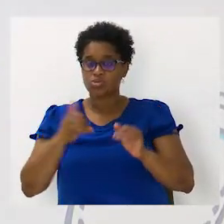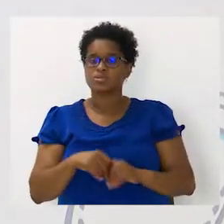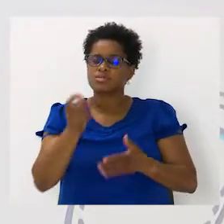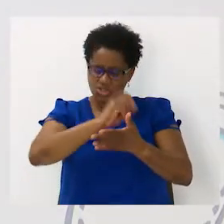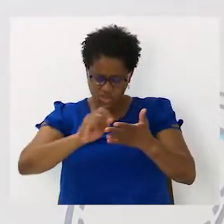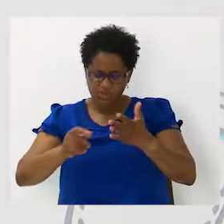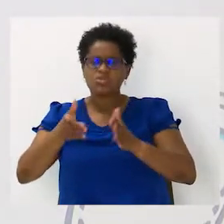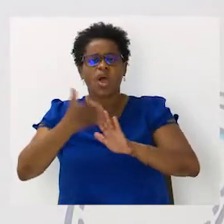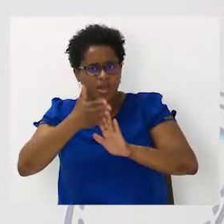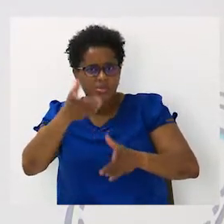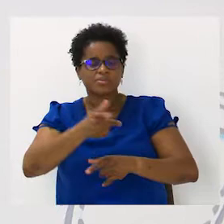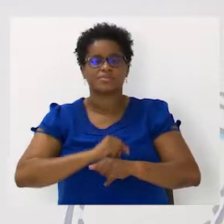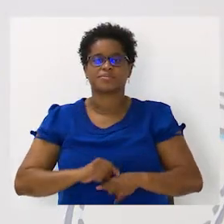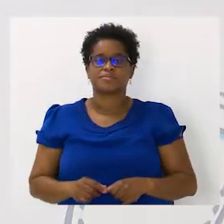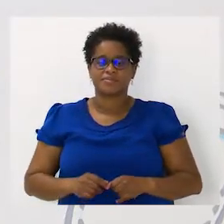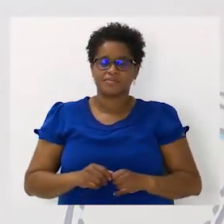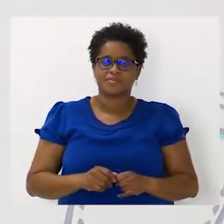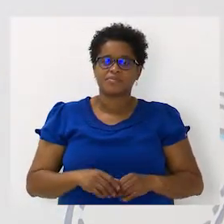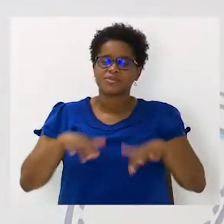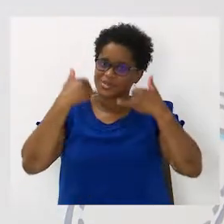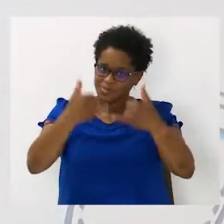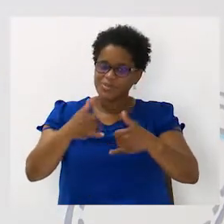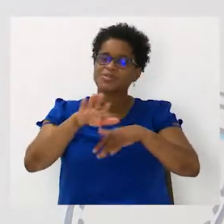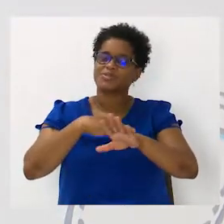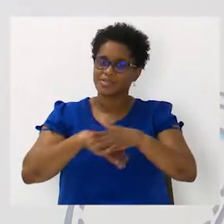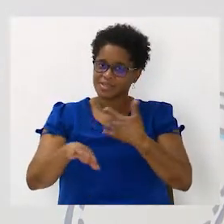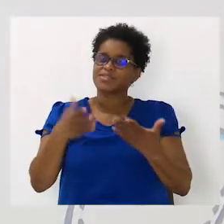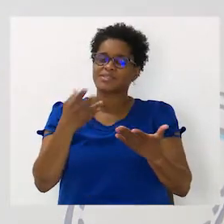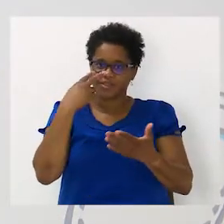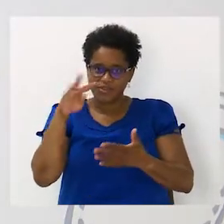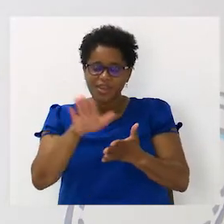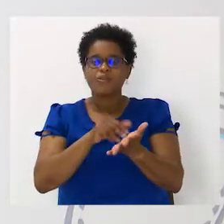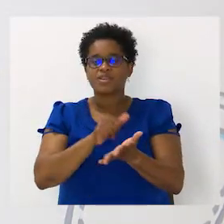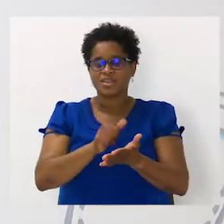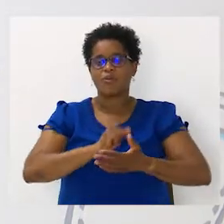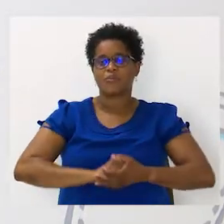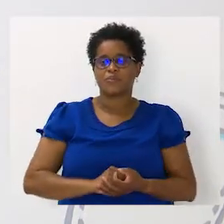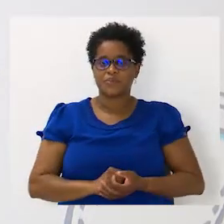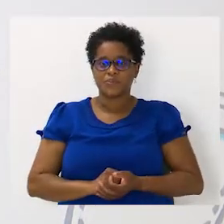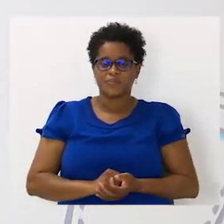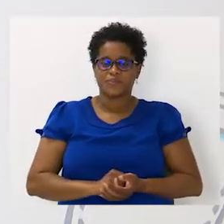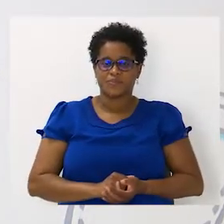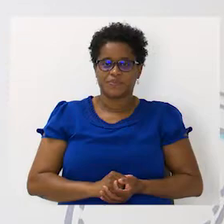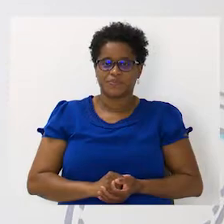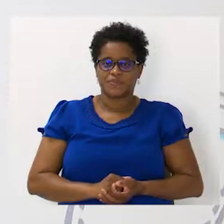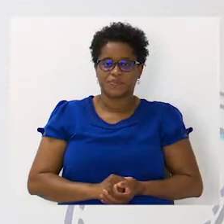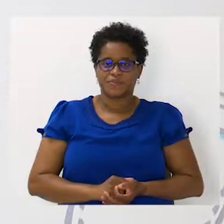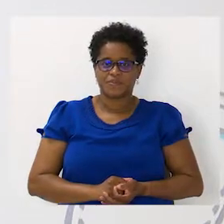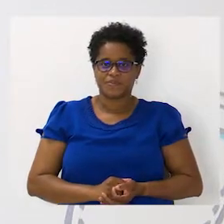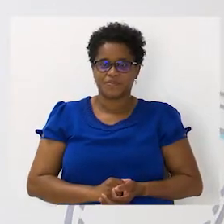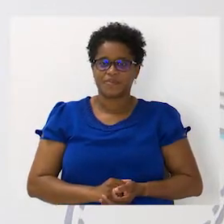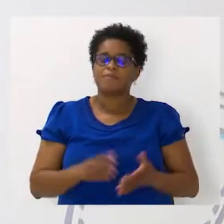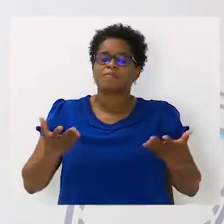para x, assim como 4 está para 12. Escrevem isso rapidamente. De seguida